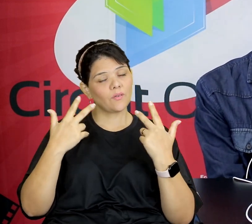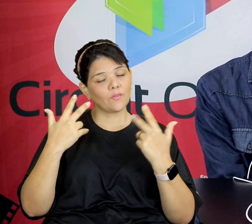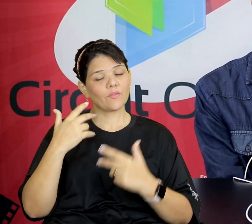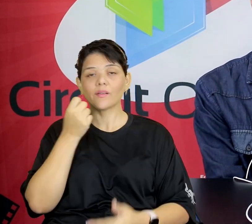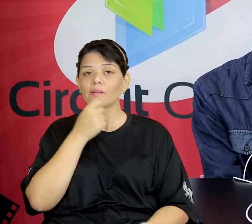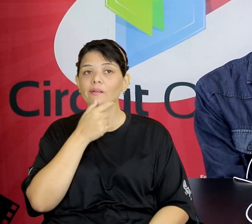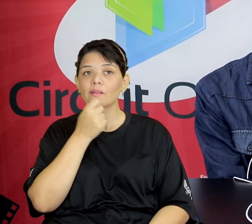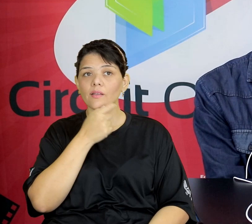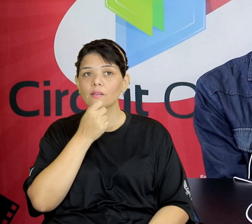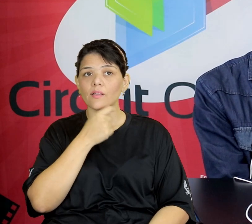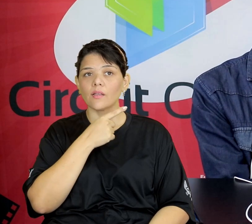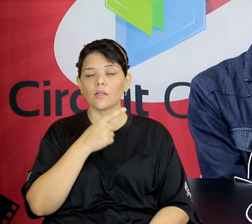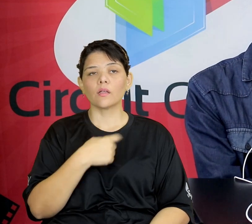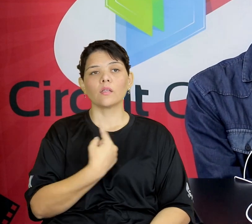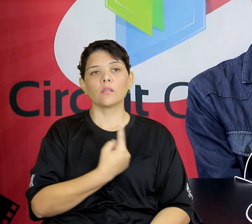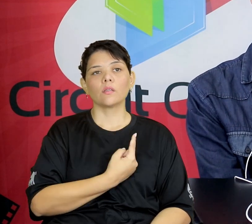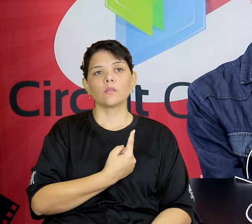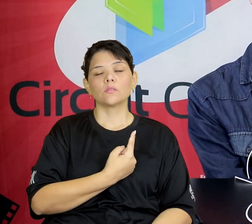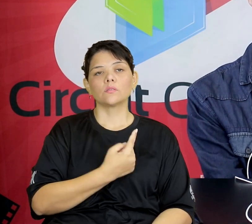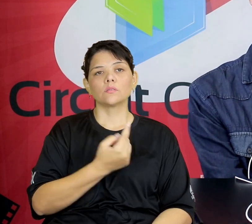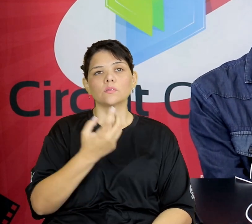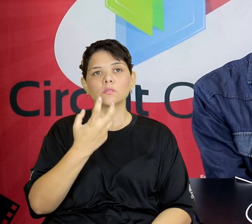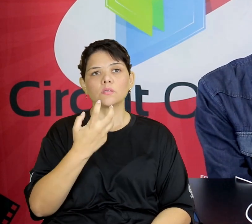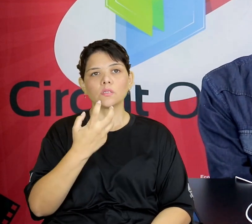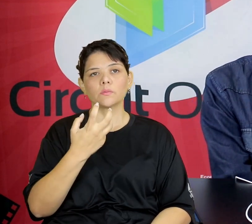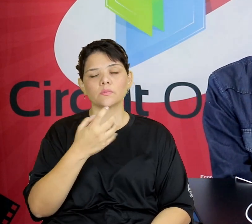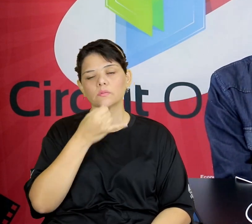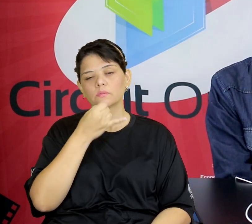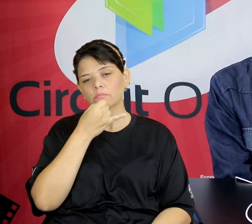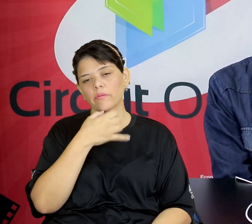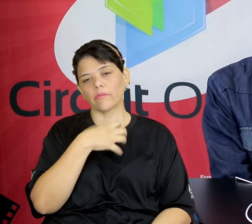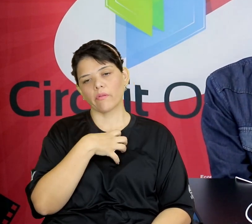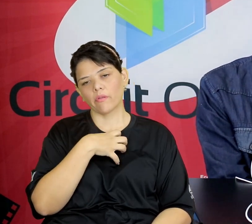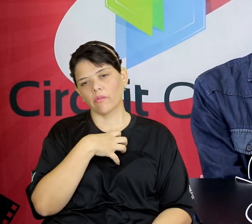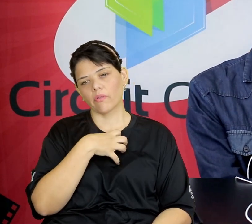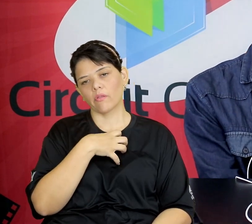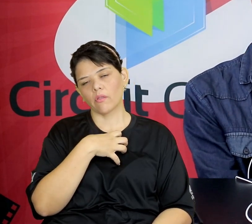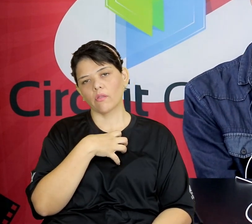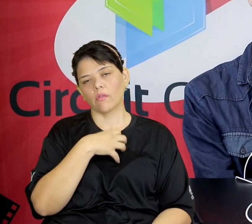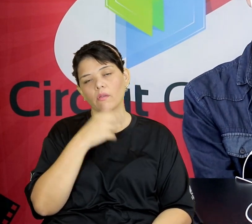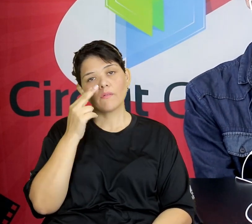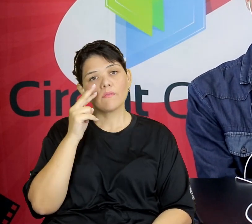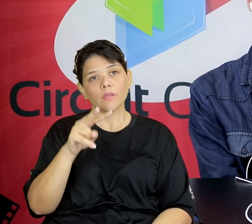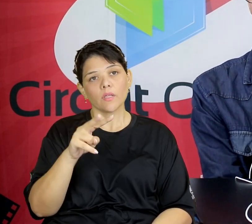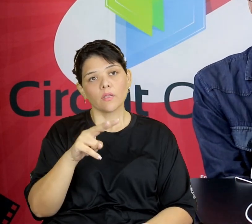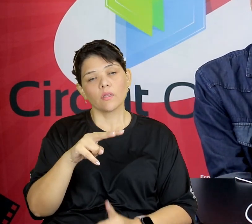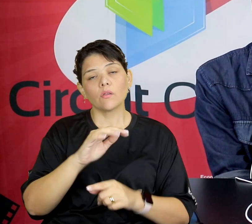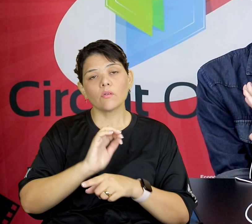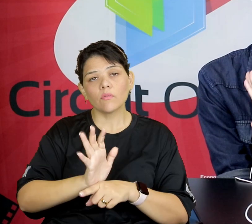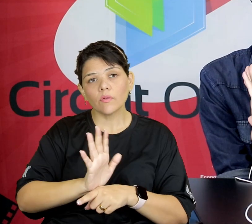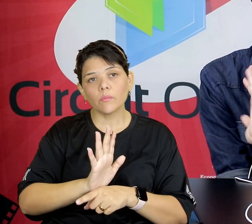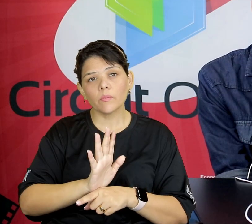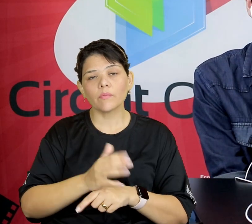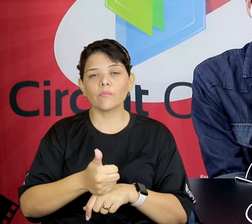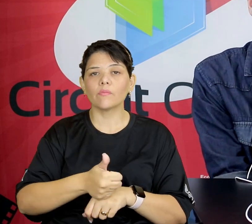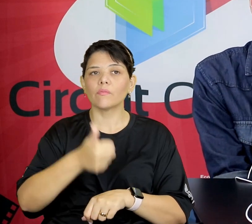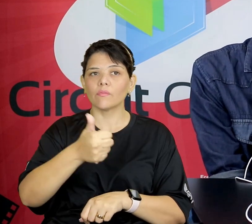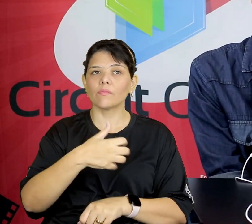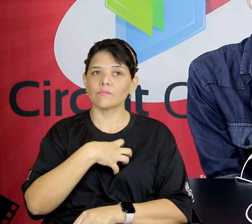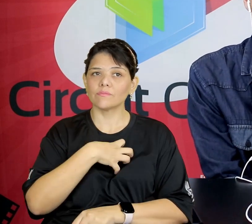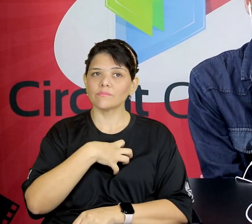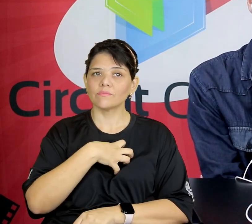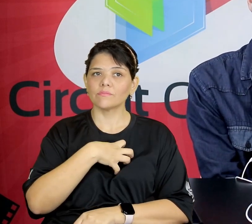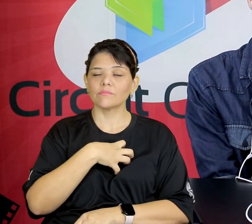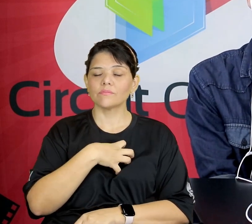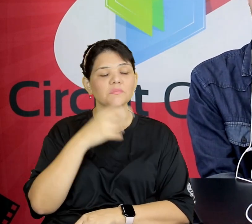do estado delas, dessa, sei lá, estou chateado com alguém. Vou ver um filme, talvez você saia do filme e você nem lembra